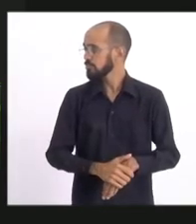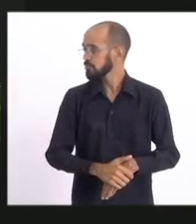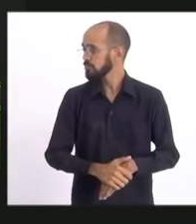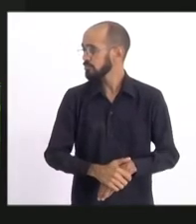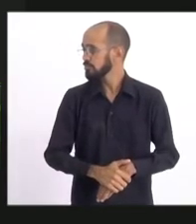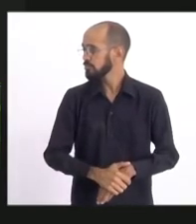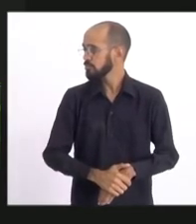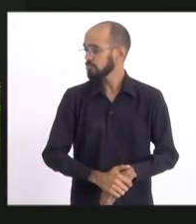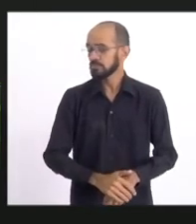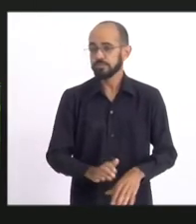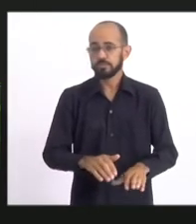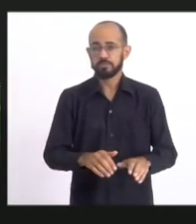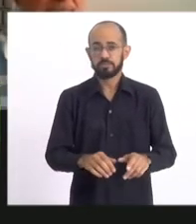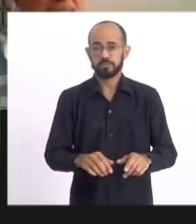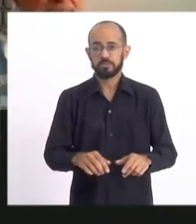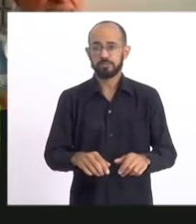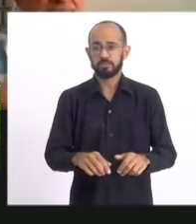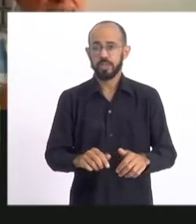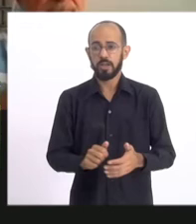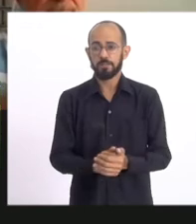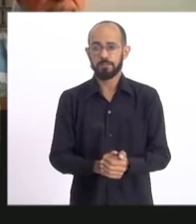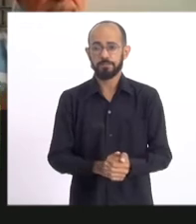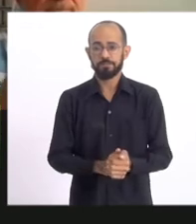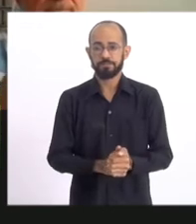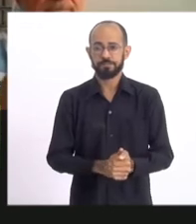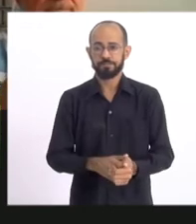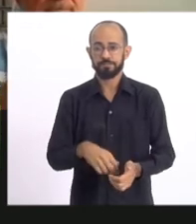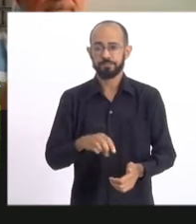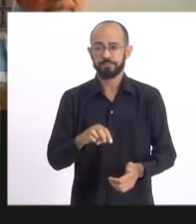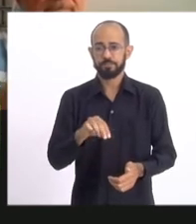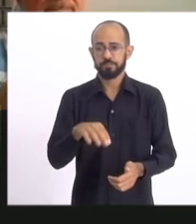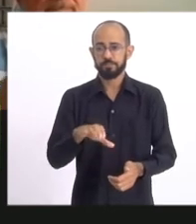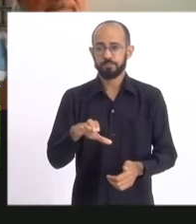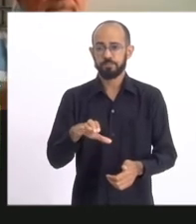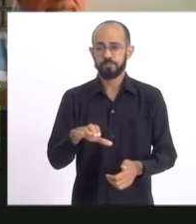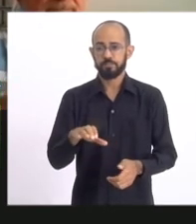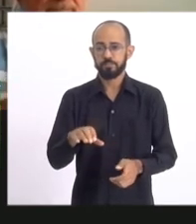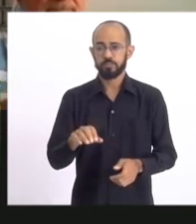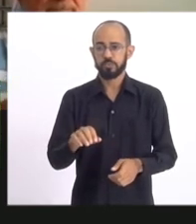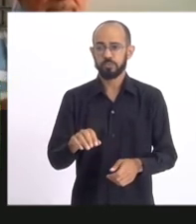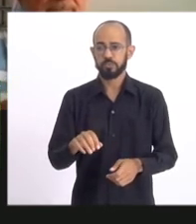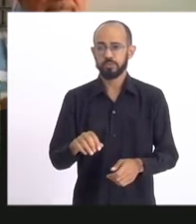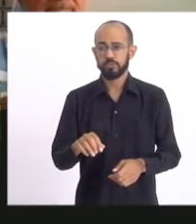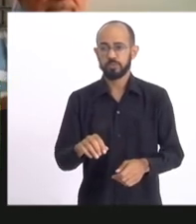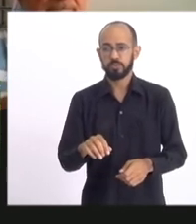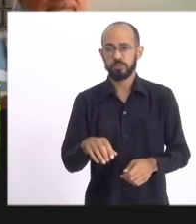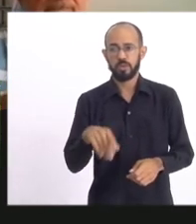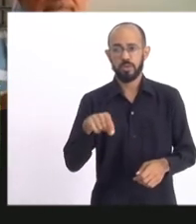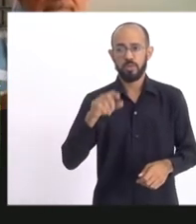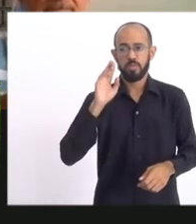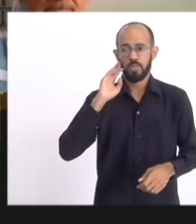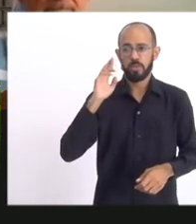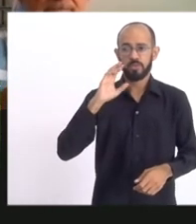aqui na CCJ. Mick apimentando a CCJ.